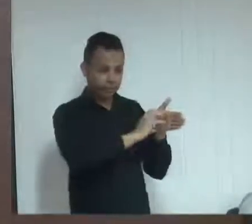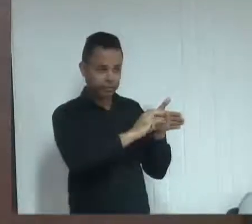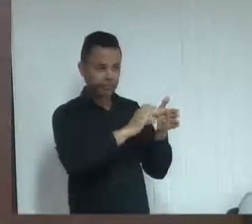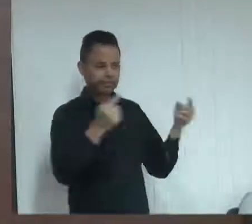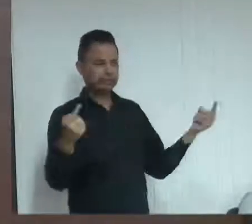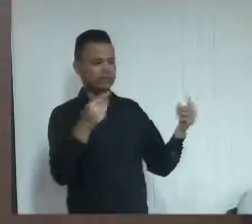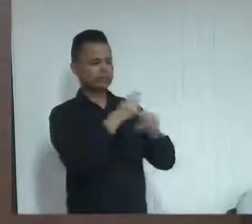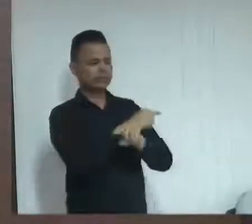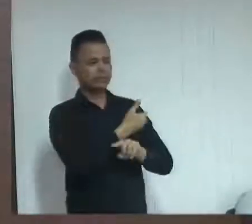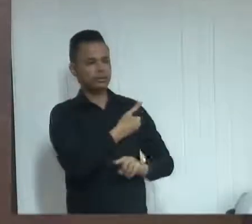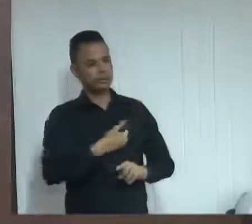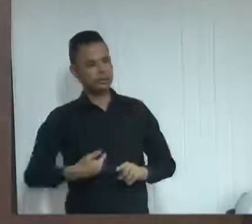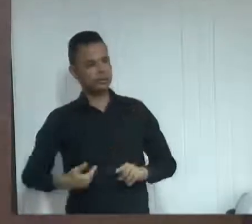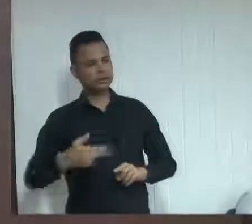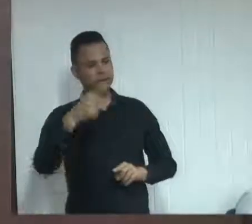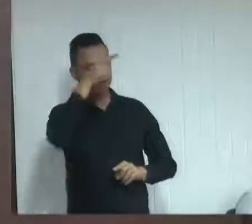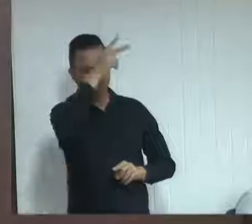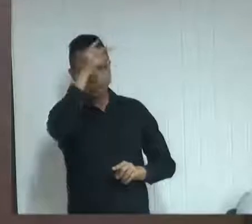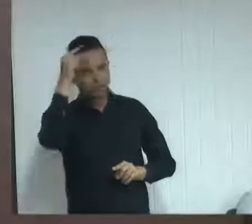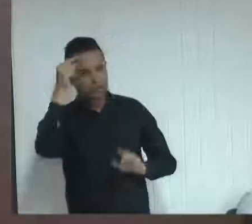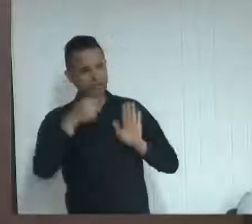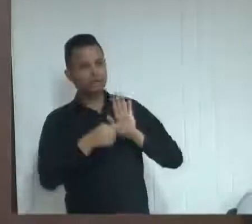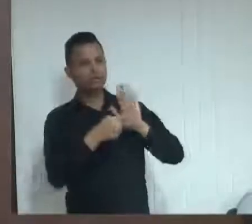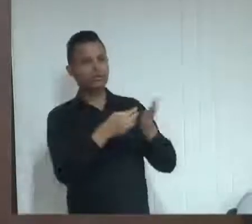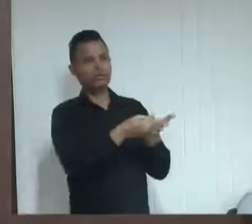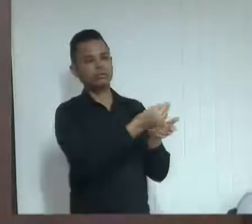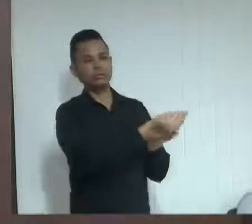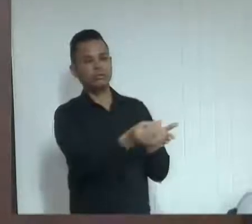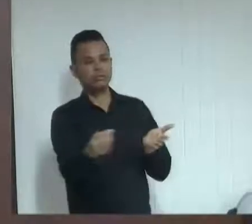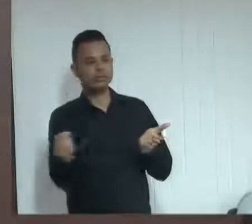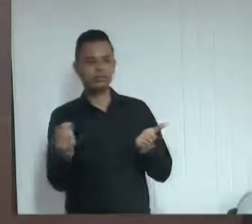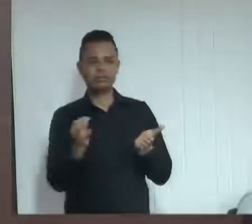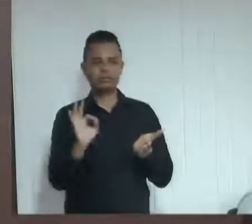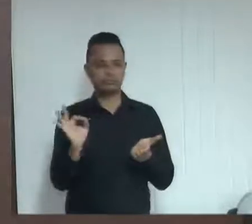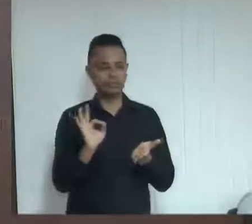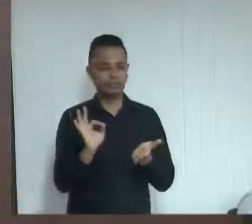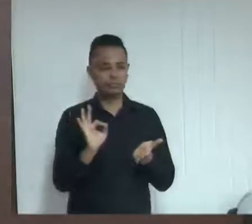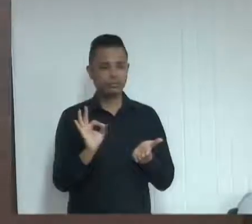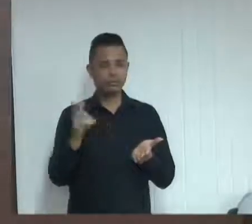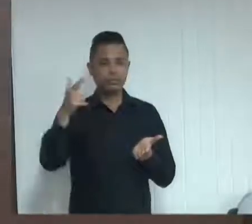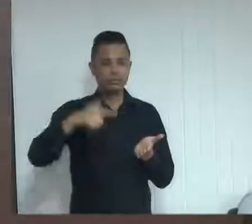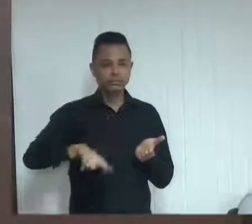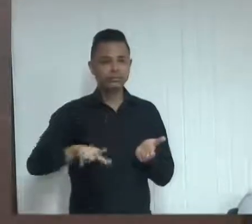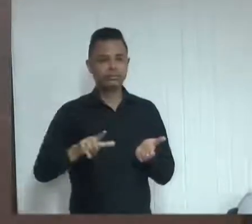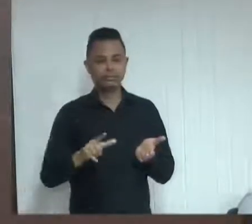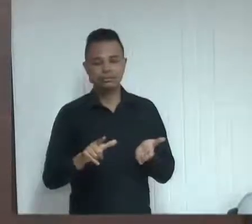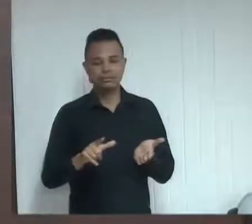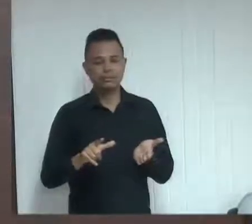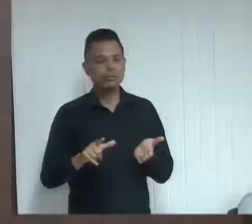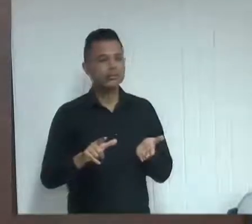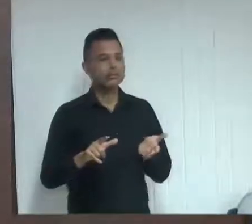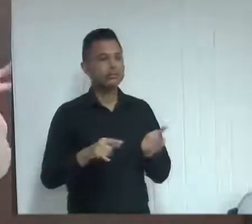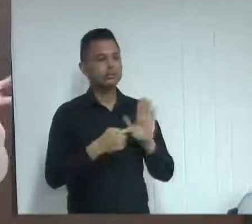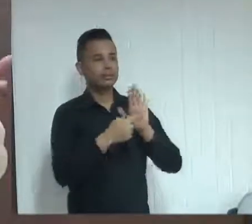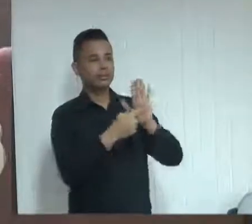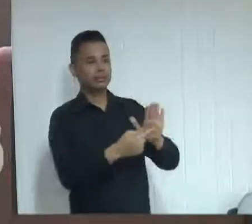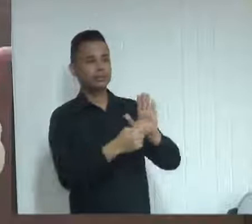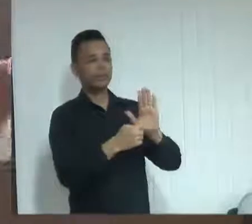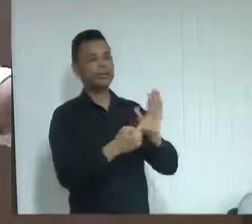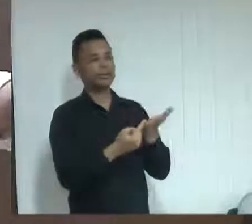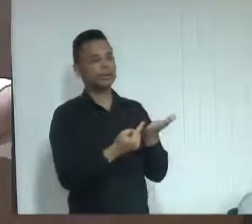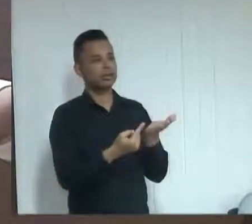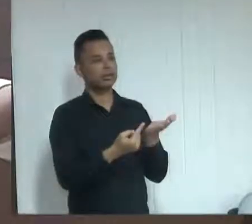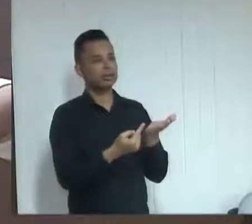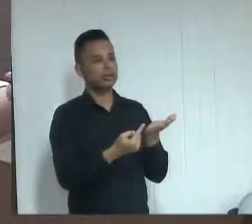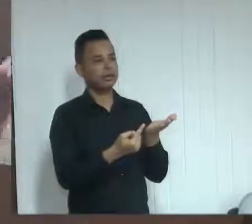governo, que não queria enviar o impacto orçamentário e depois enviou um impacto orçamentário zero.